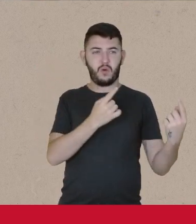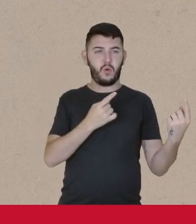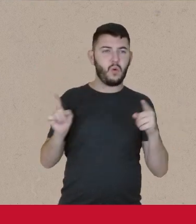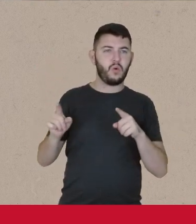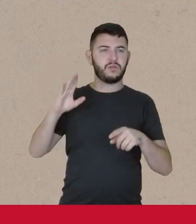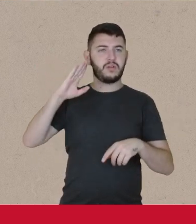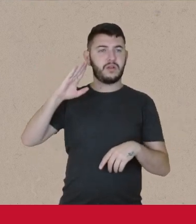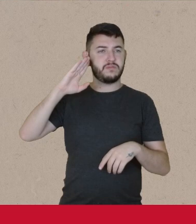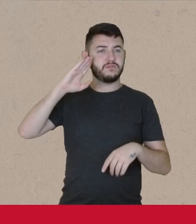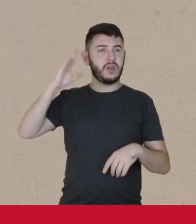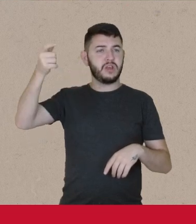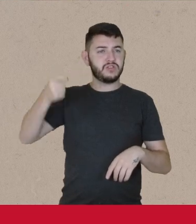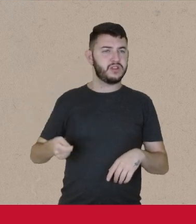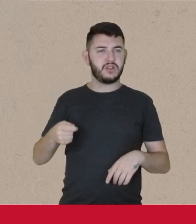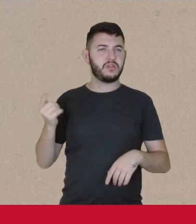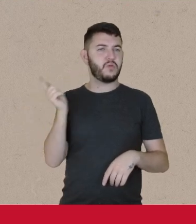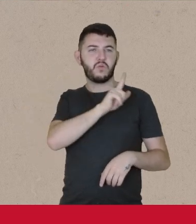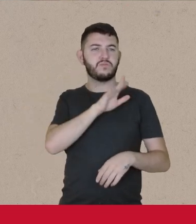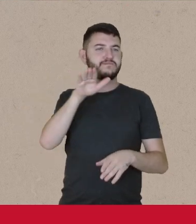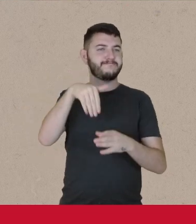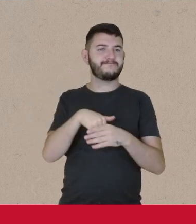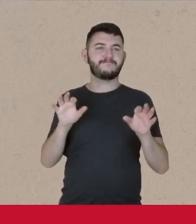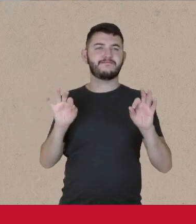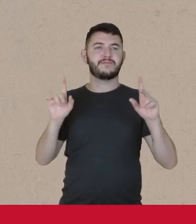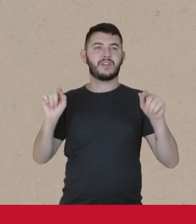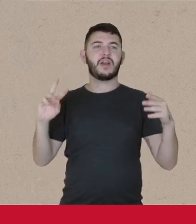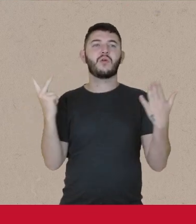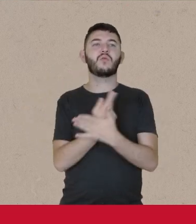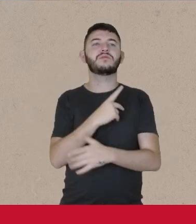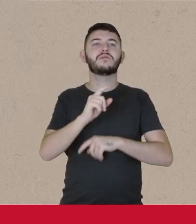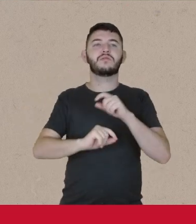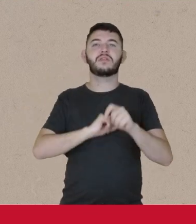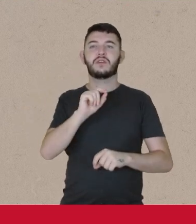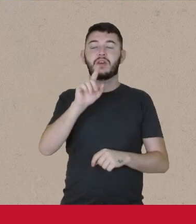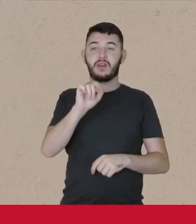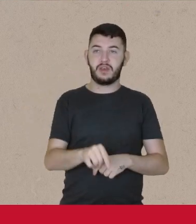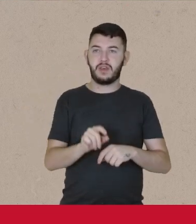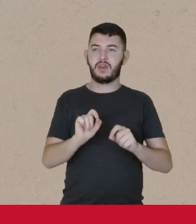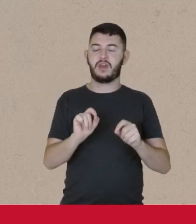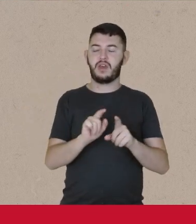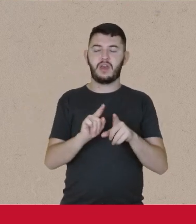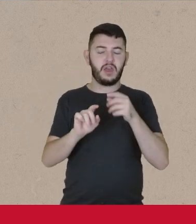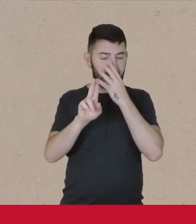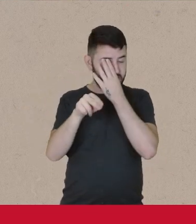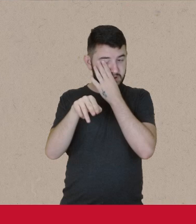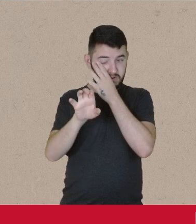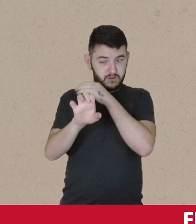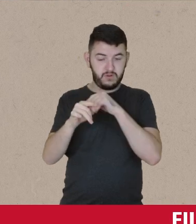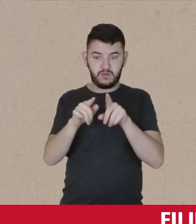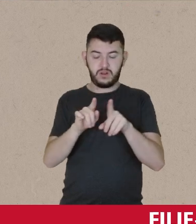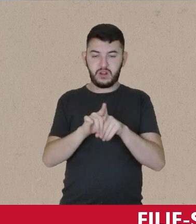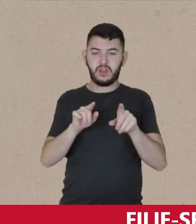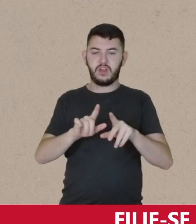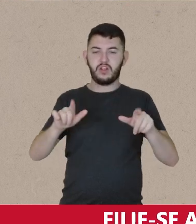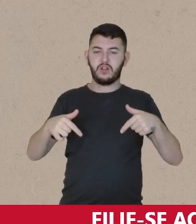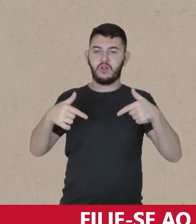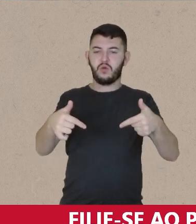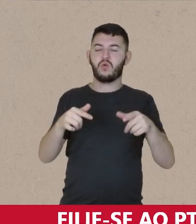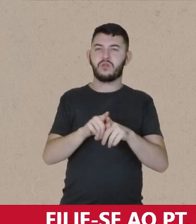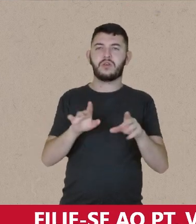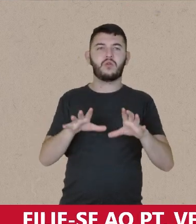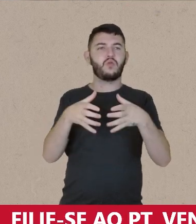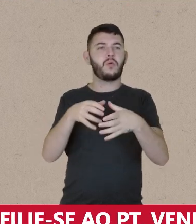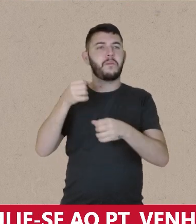mais a ditadura ganhou a eleição. Sabe o que aconteceu depois? Reconstrução da UNE, luta com a Eucaristia, SEB, pastorais, grandes greves